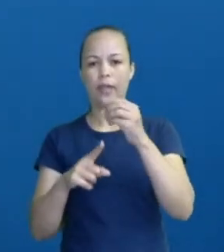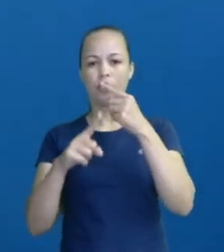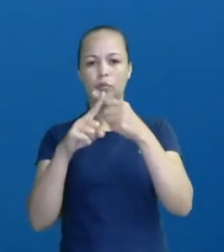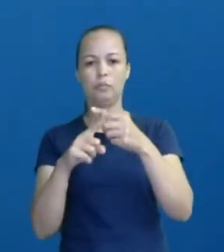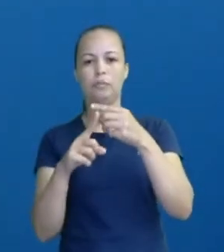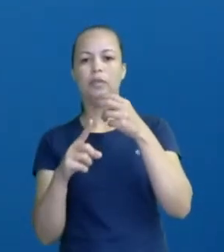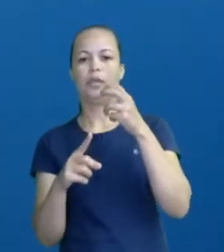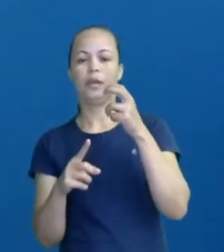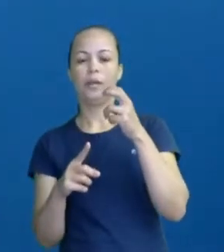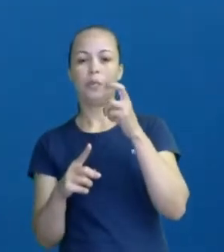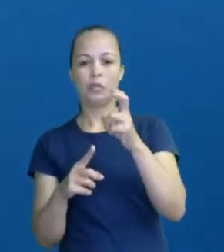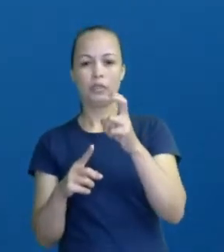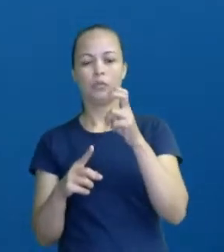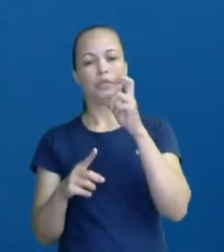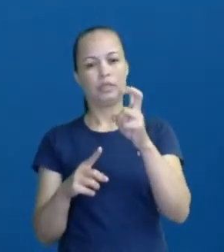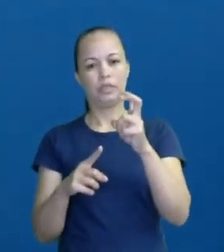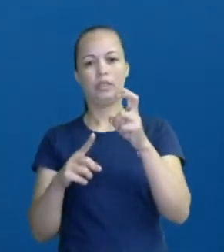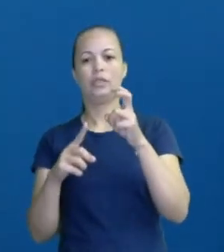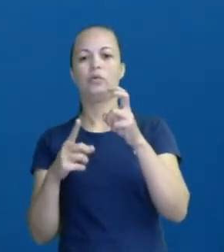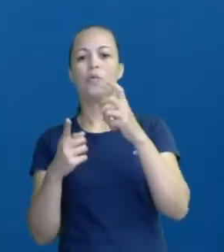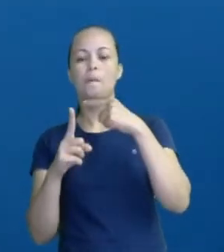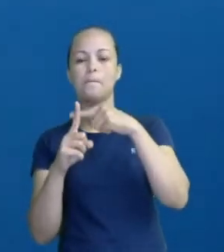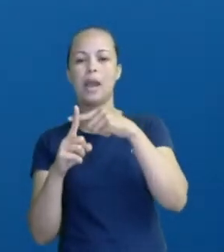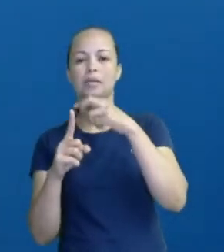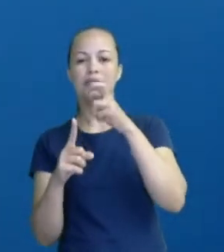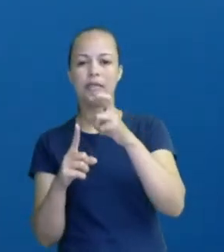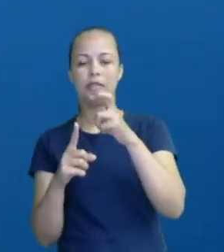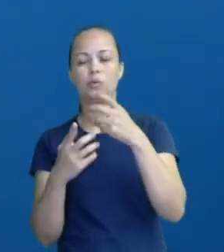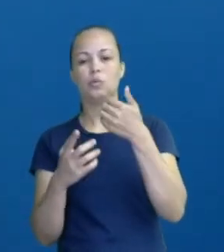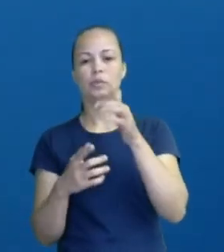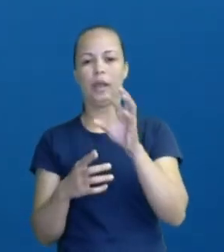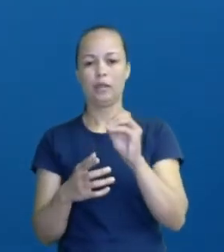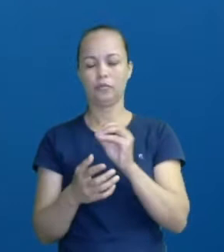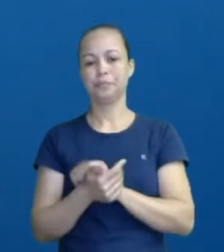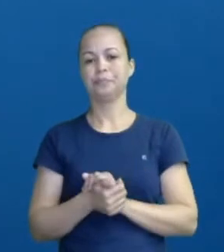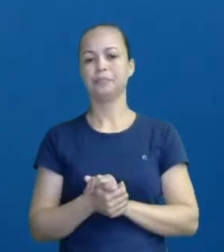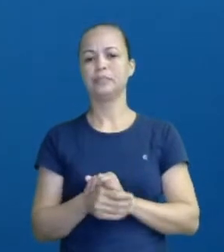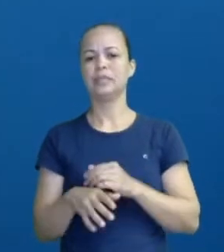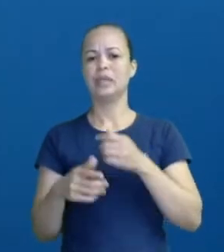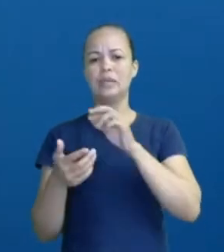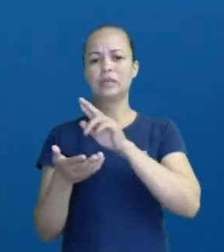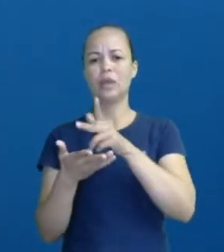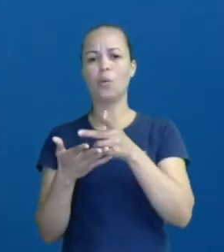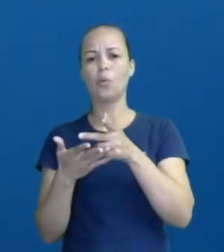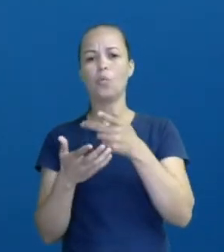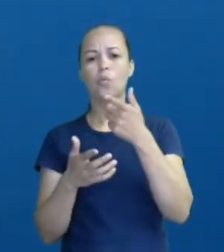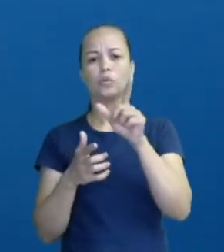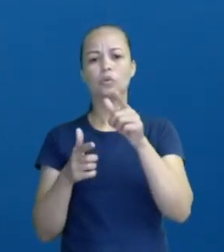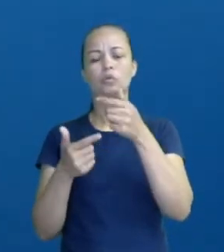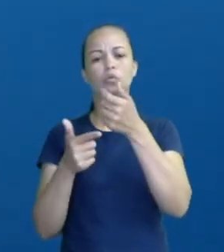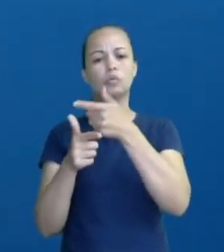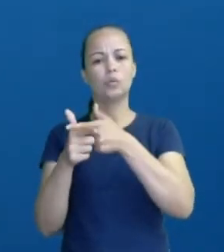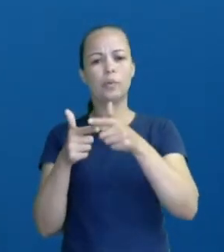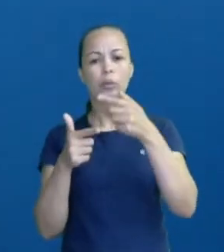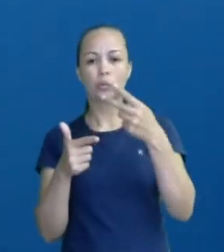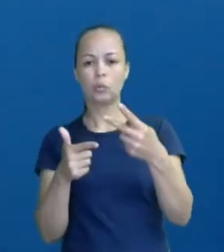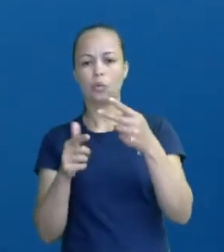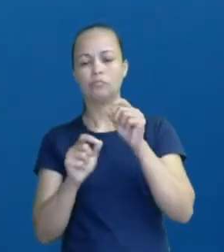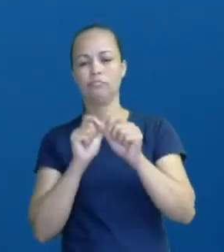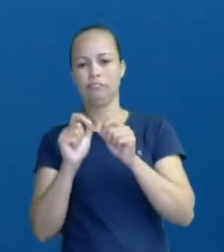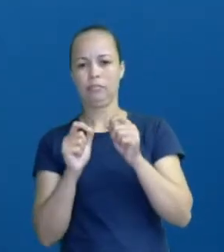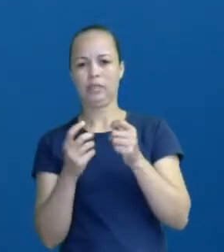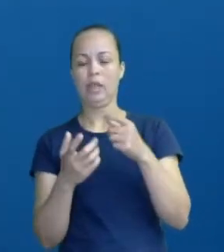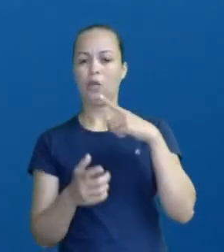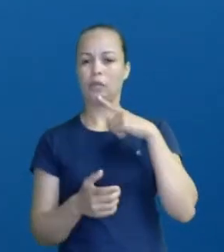10. E o próprio número 10, tá certo? Então, eu tenho quantas opções de divisões para o número 10? Eu